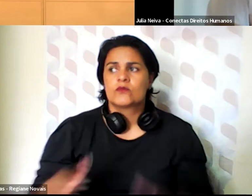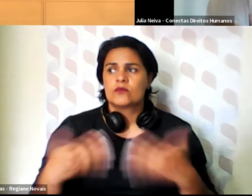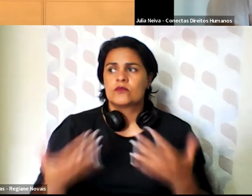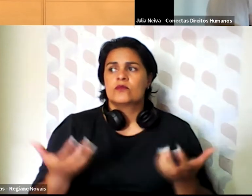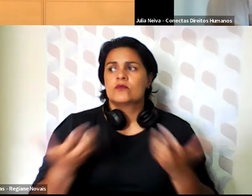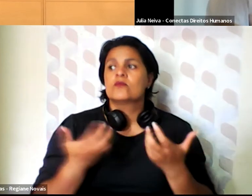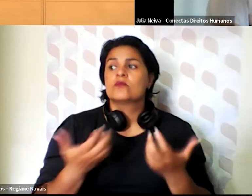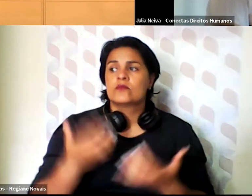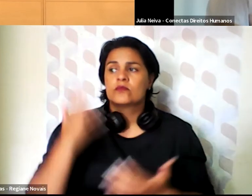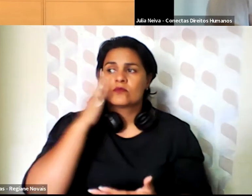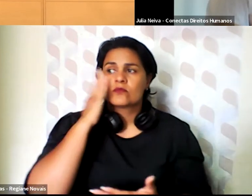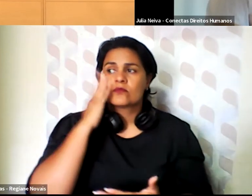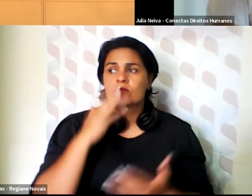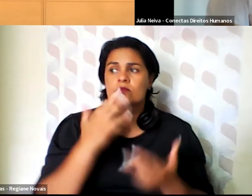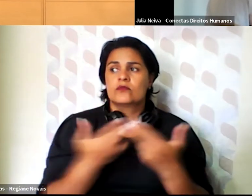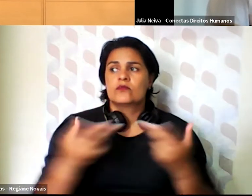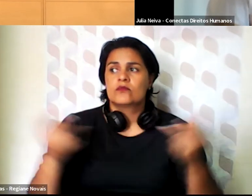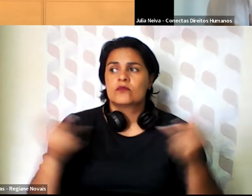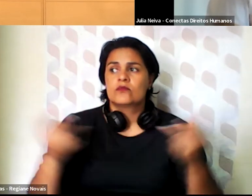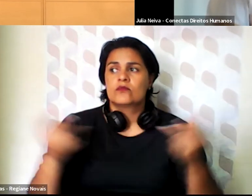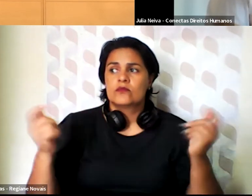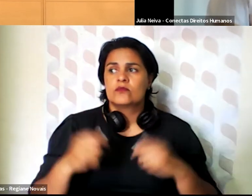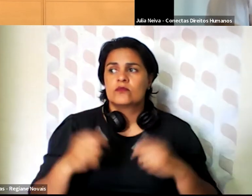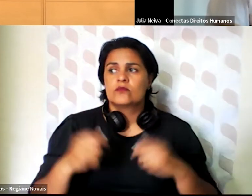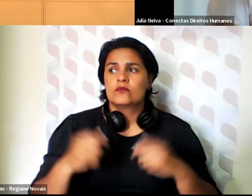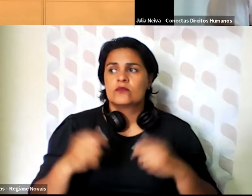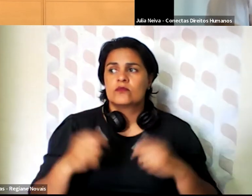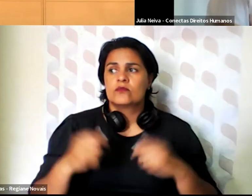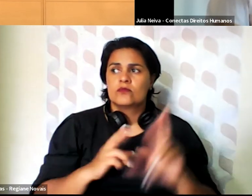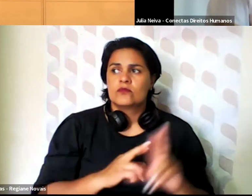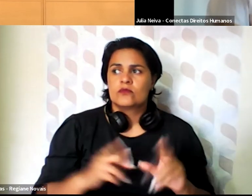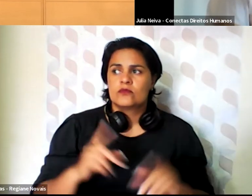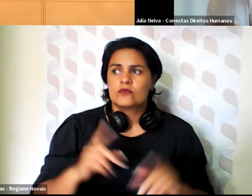relações políticas. Sim. Ok. Não, então,